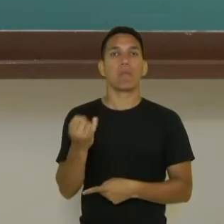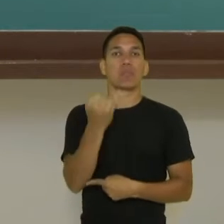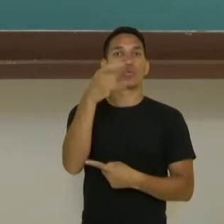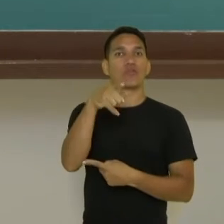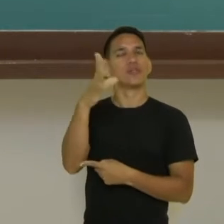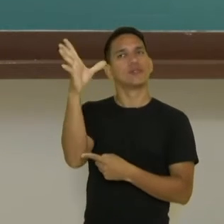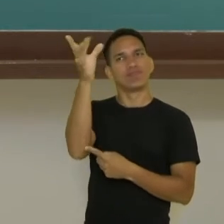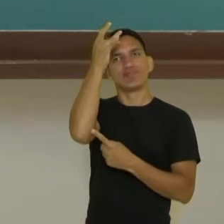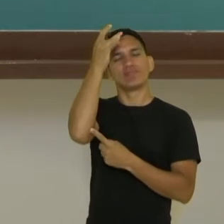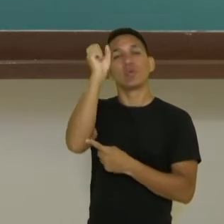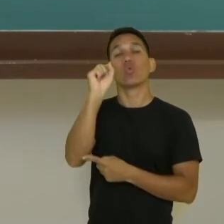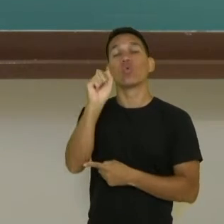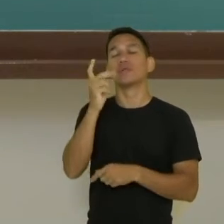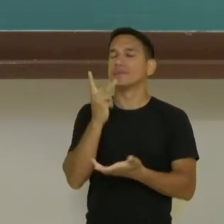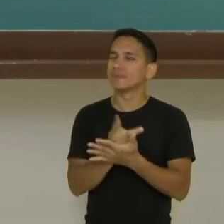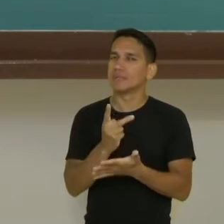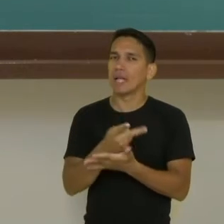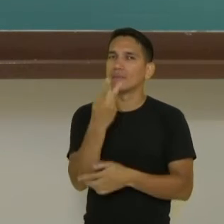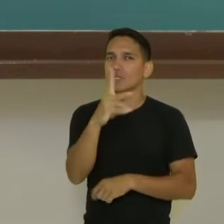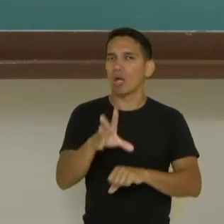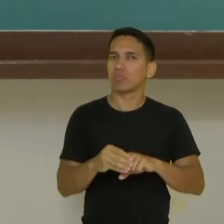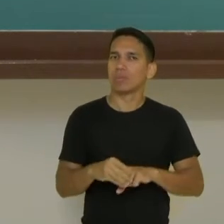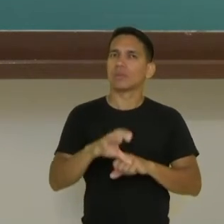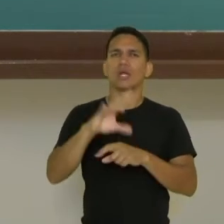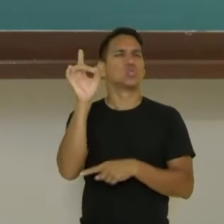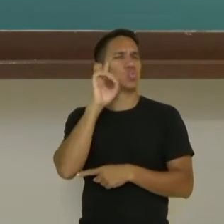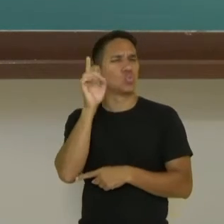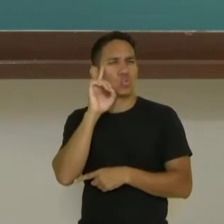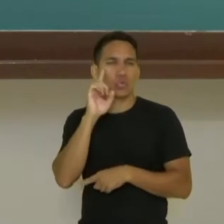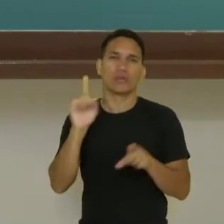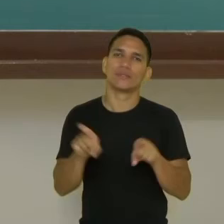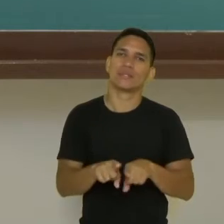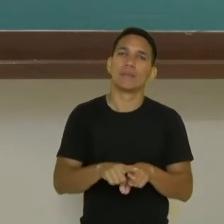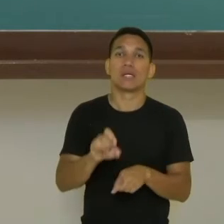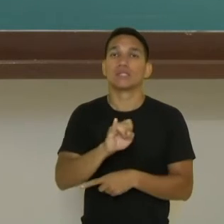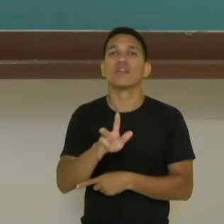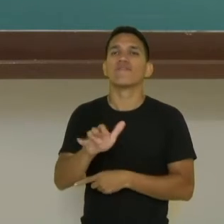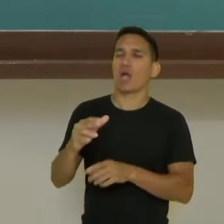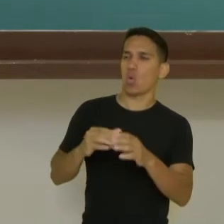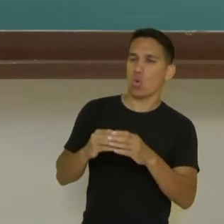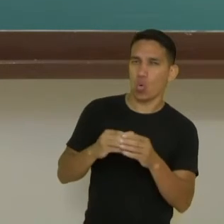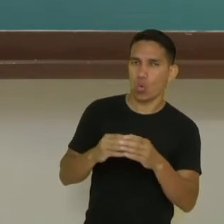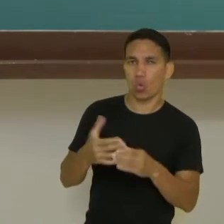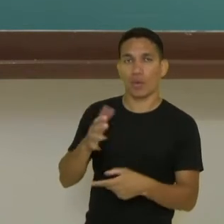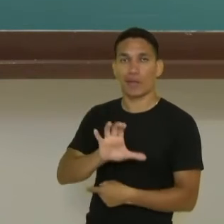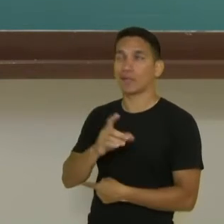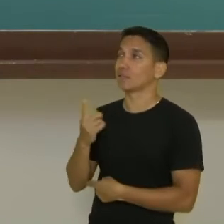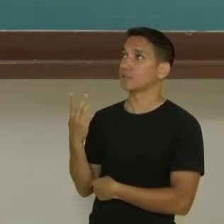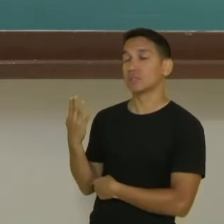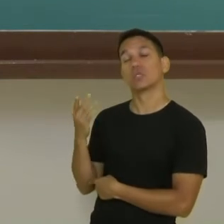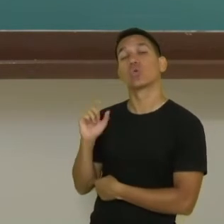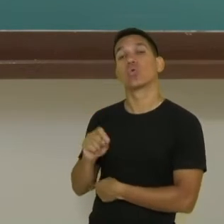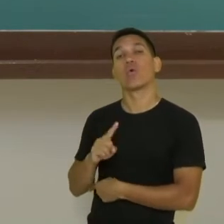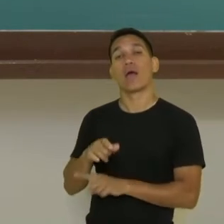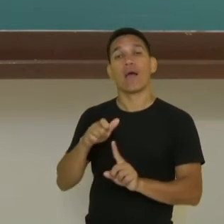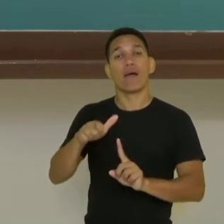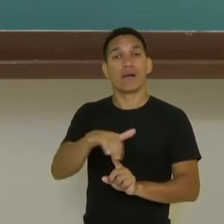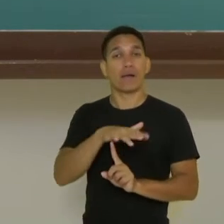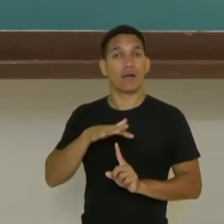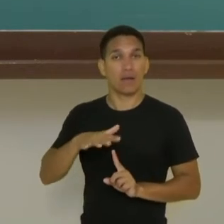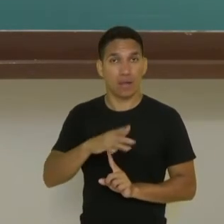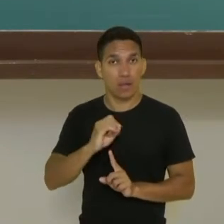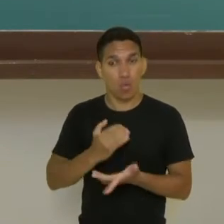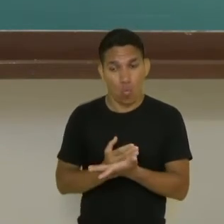vocês, né? Para o conhecimento do dia a dia, para a prestação de algum tipo de concurso, algo assim, que a antropologia,